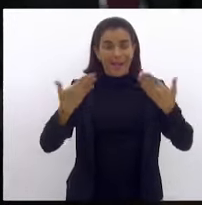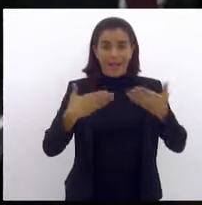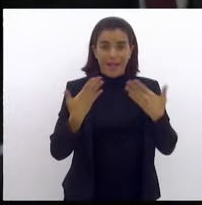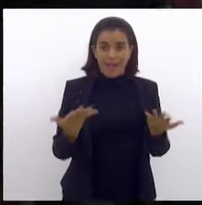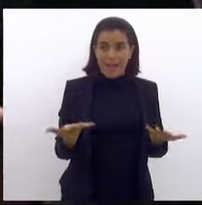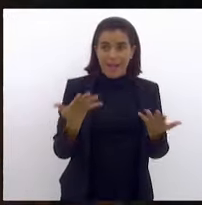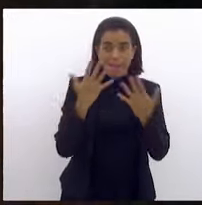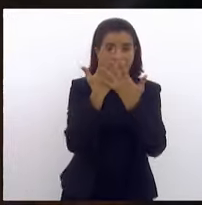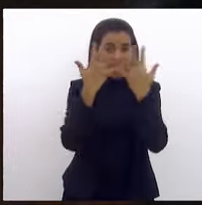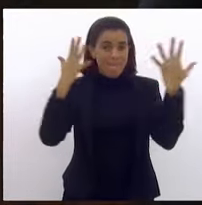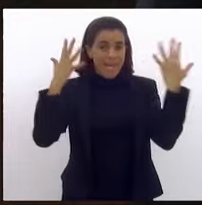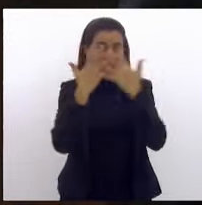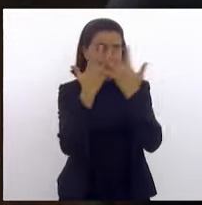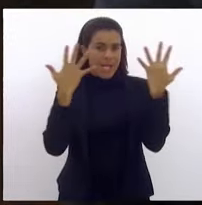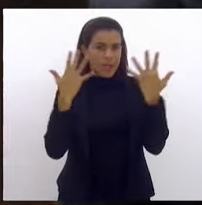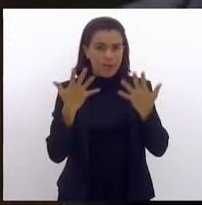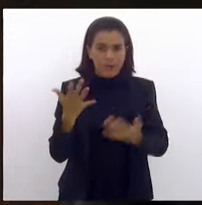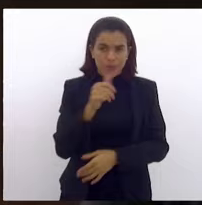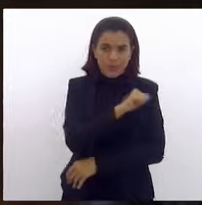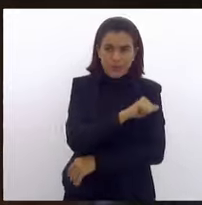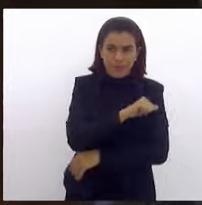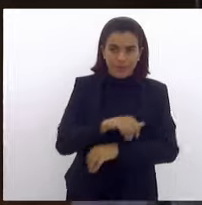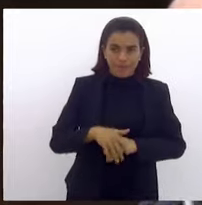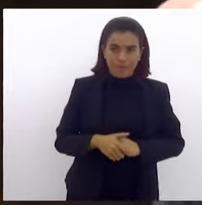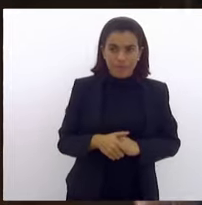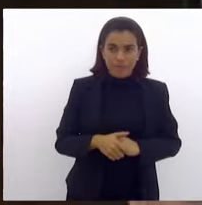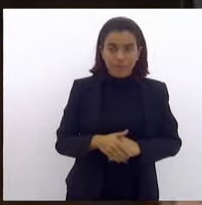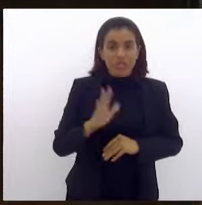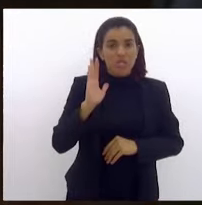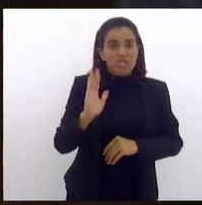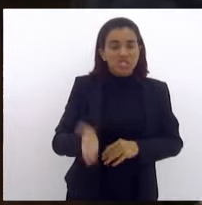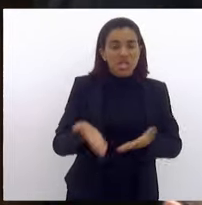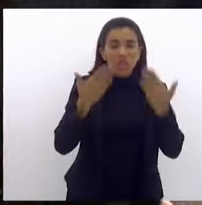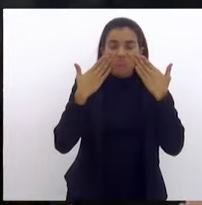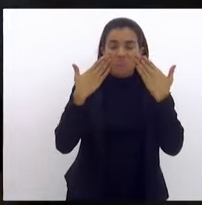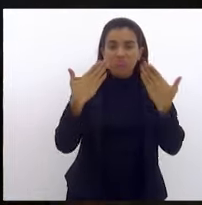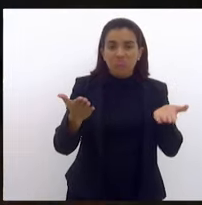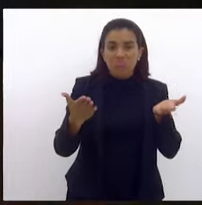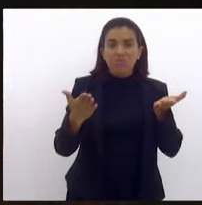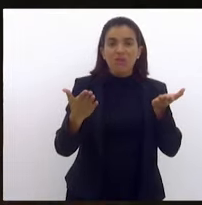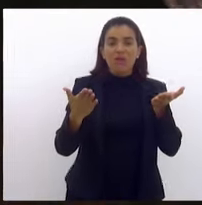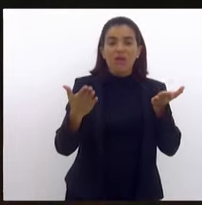purpurina para o Carnaval do Rio de Janeiro. Chegaram ao desplante de